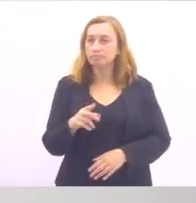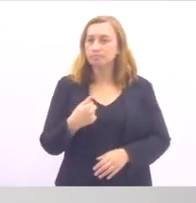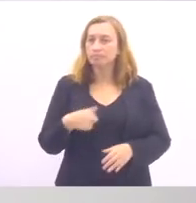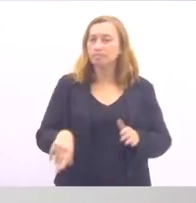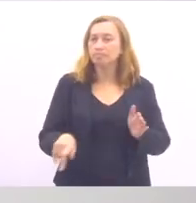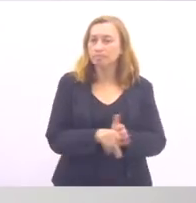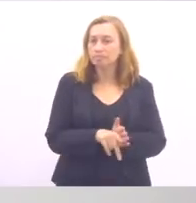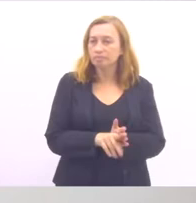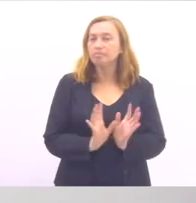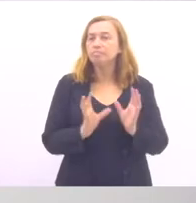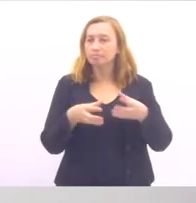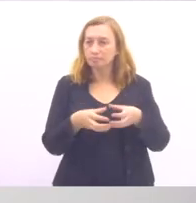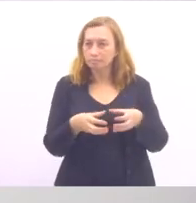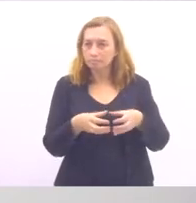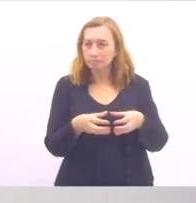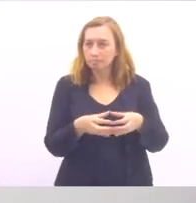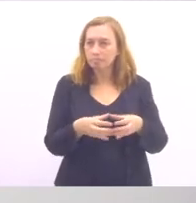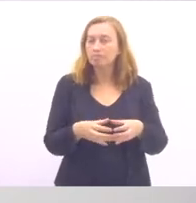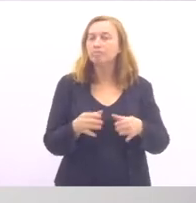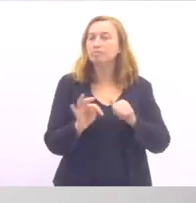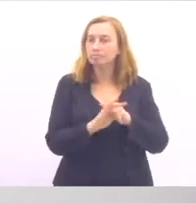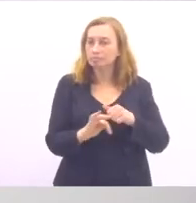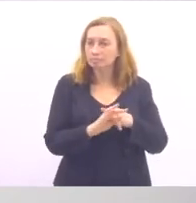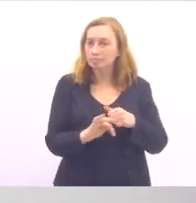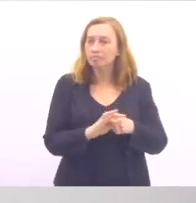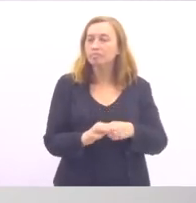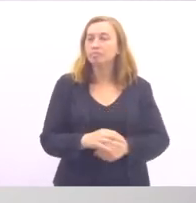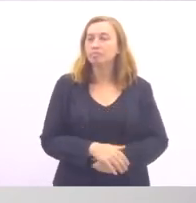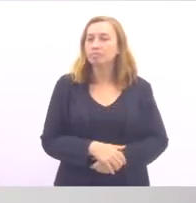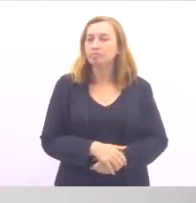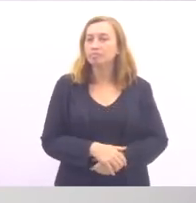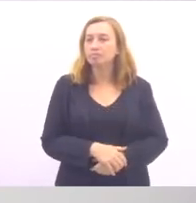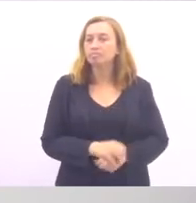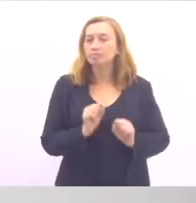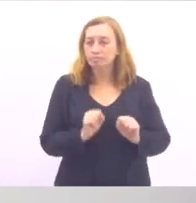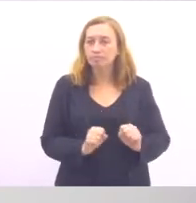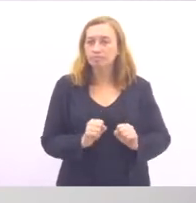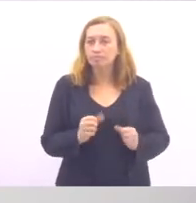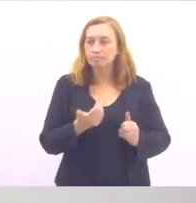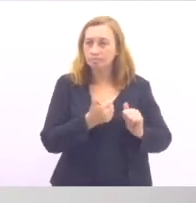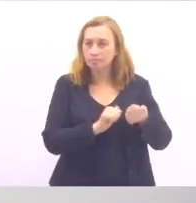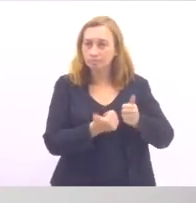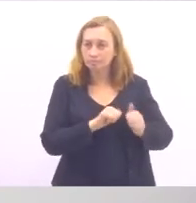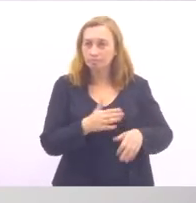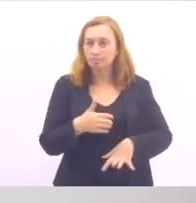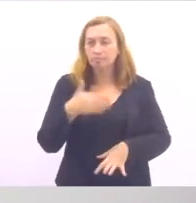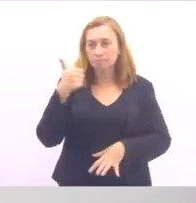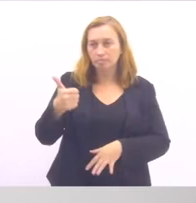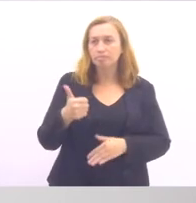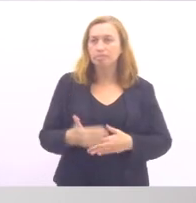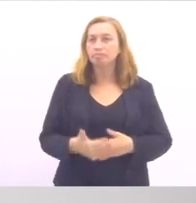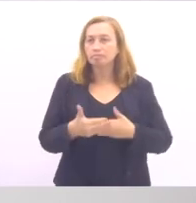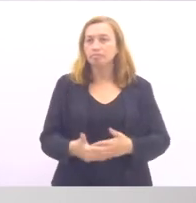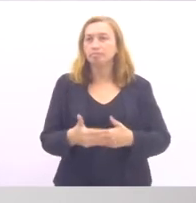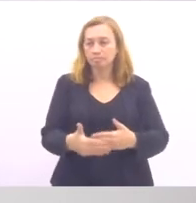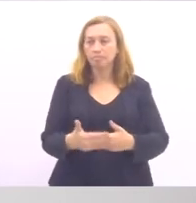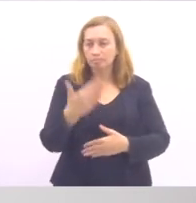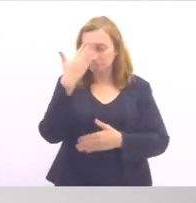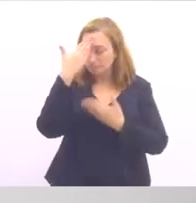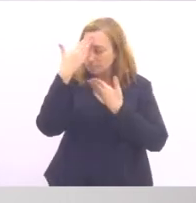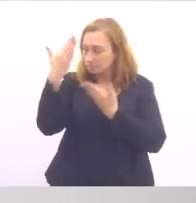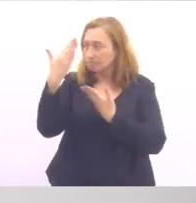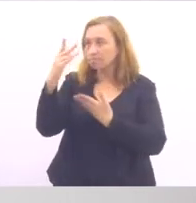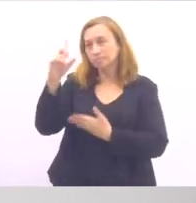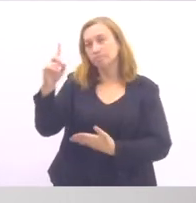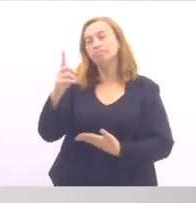parte dessa comissão, a minha equipe técnica faz parte, para que a gente possa avaliar. Bom. Então, tem avançado, graças a Deus,